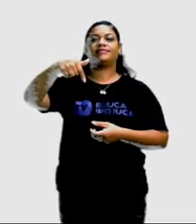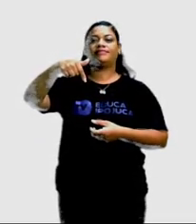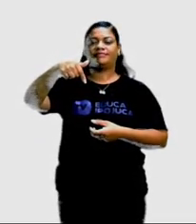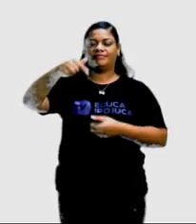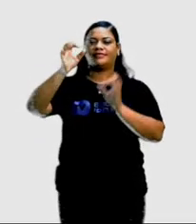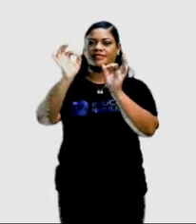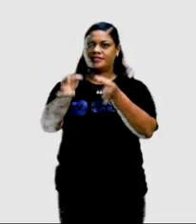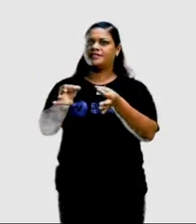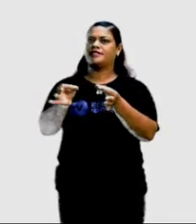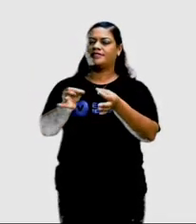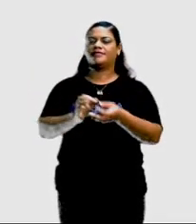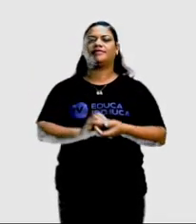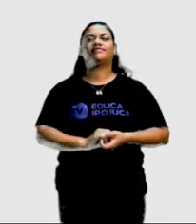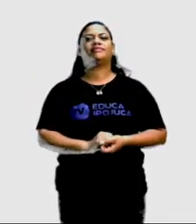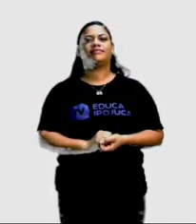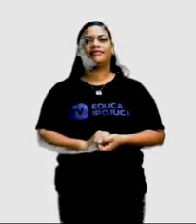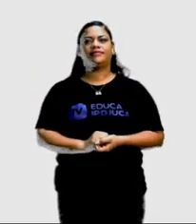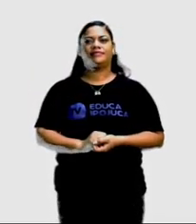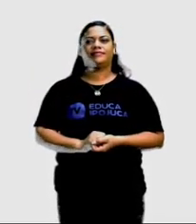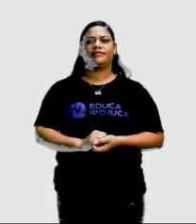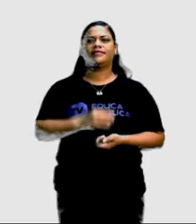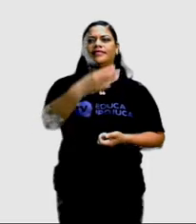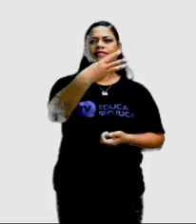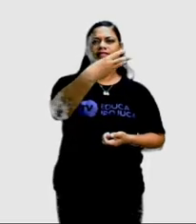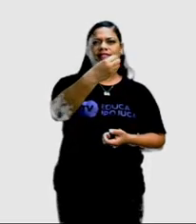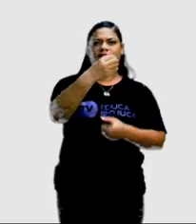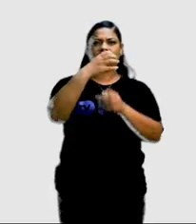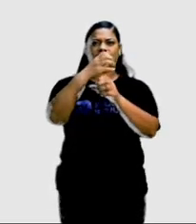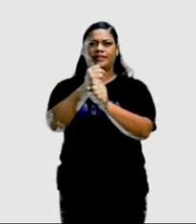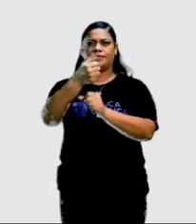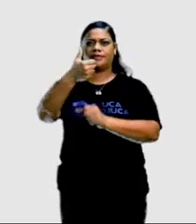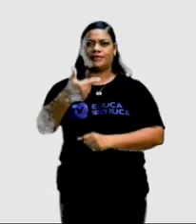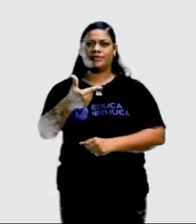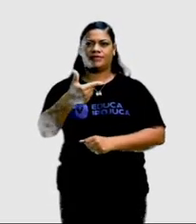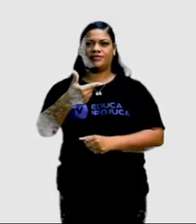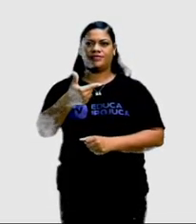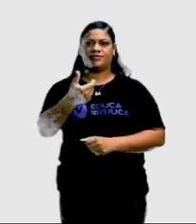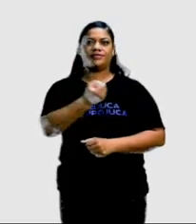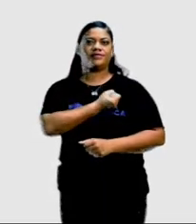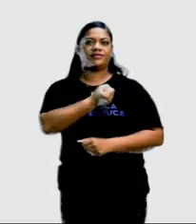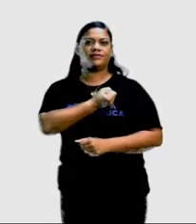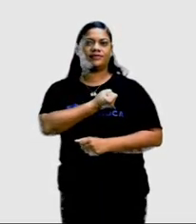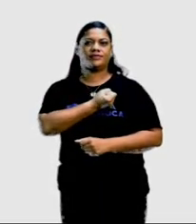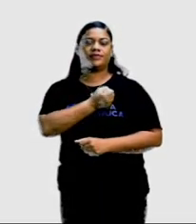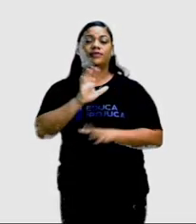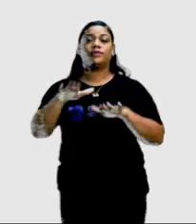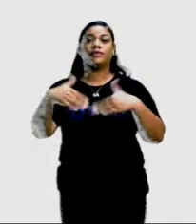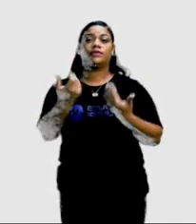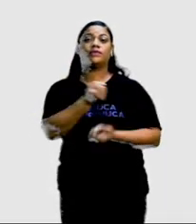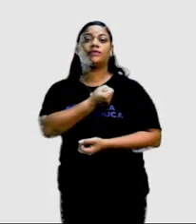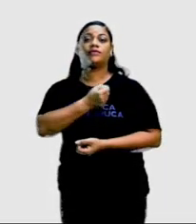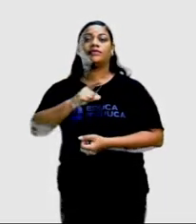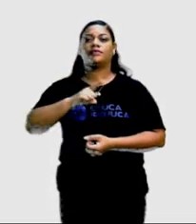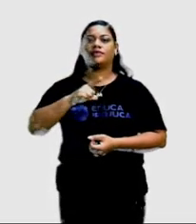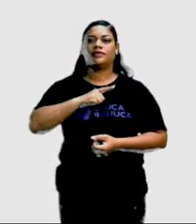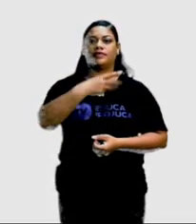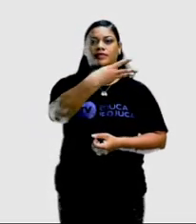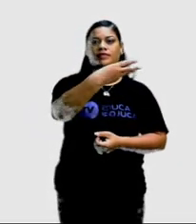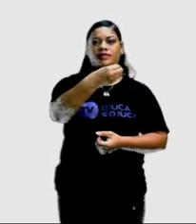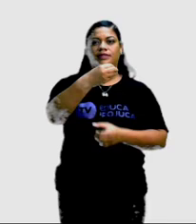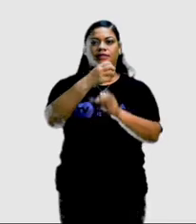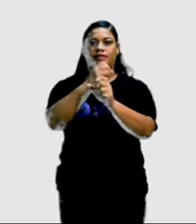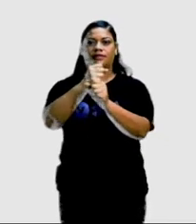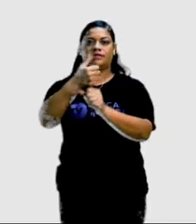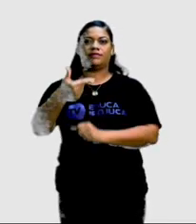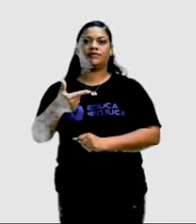Perfeito. É isso aí. Esse é o caminho. E 30 mais 2. Como é que fica? Qual é o valor que temos de 30 mais